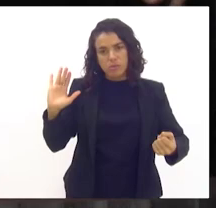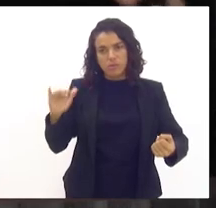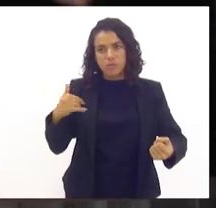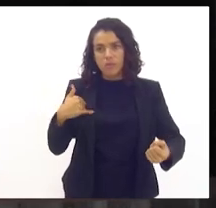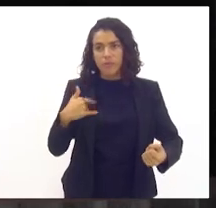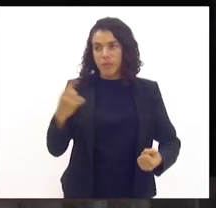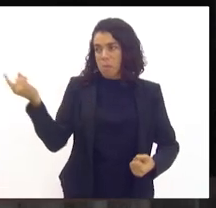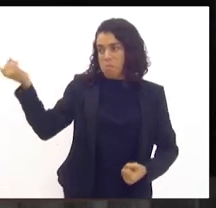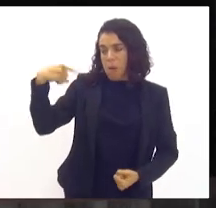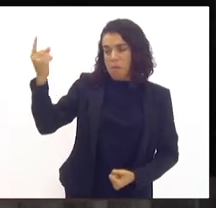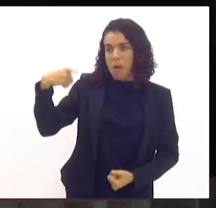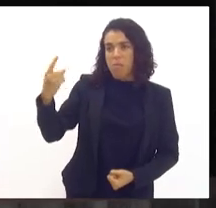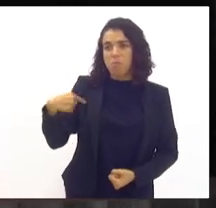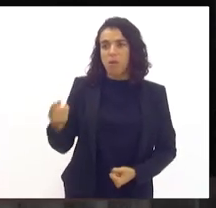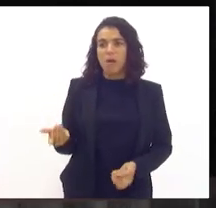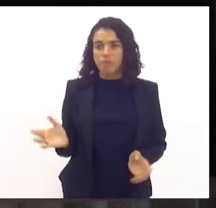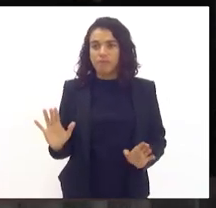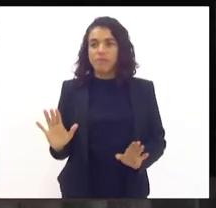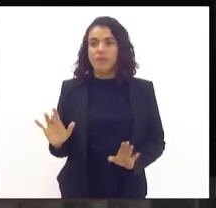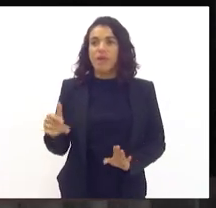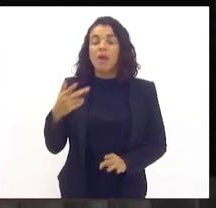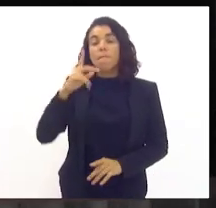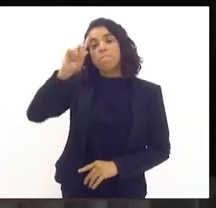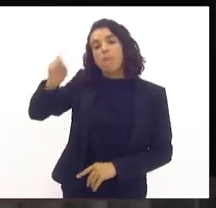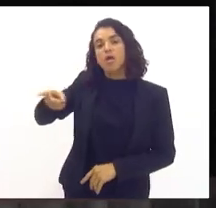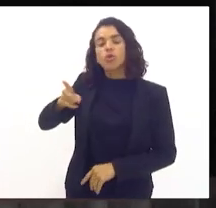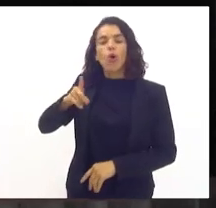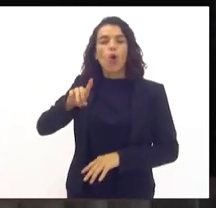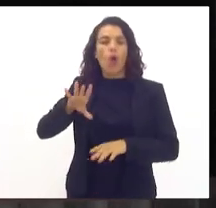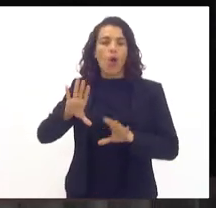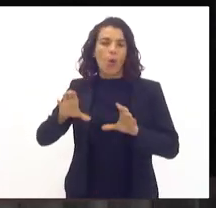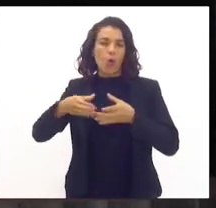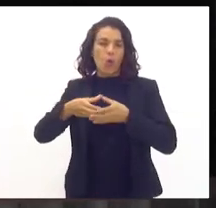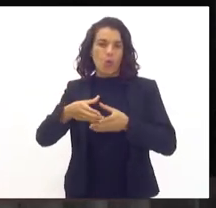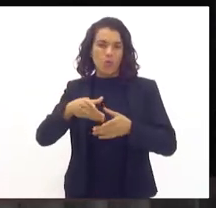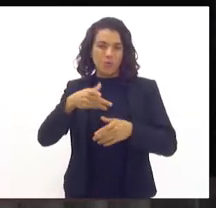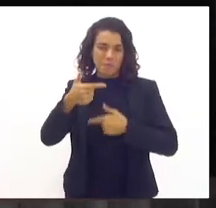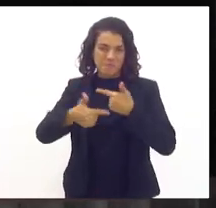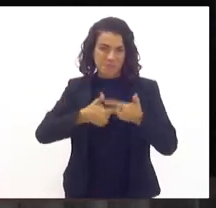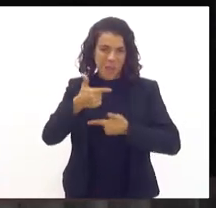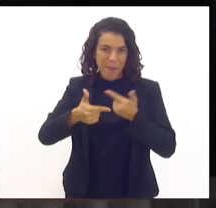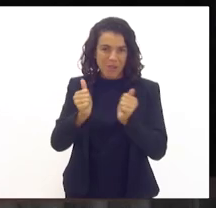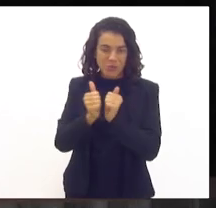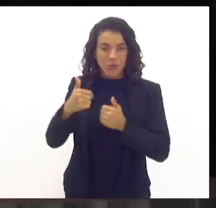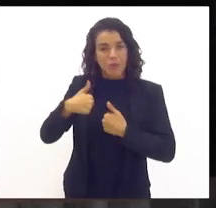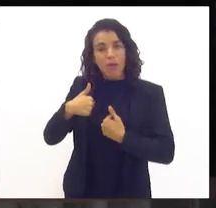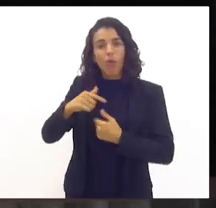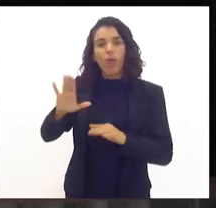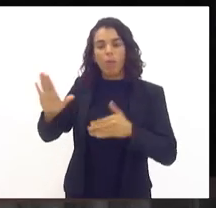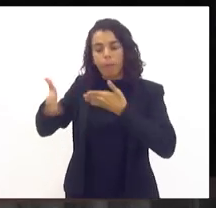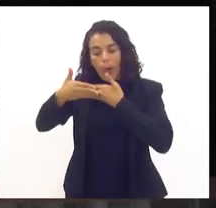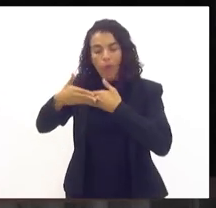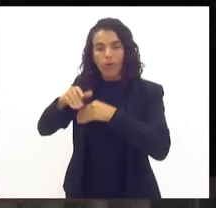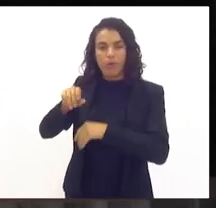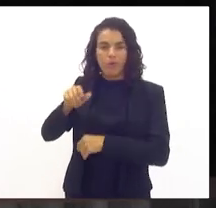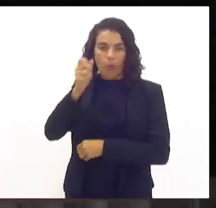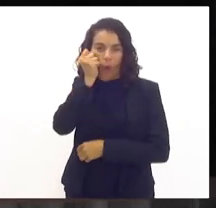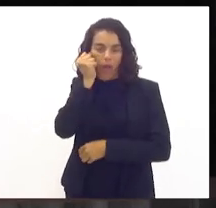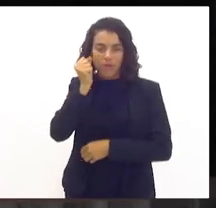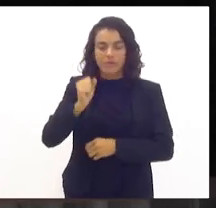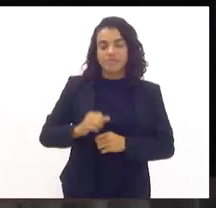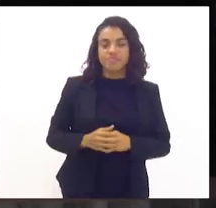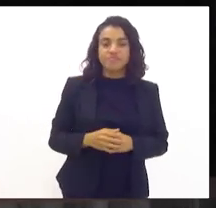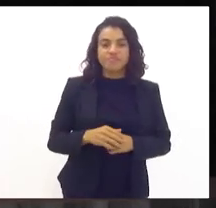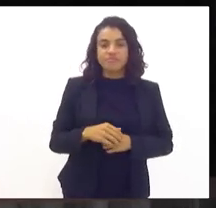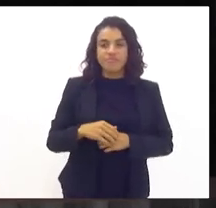Eles deram ordem lá para o pessoal ficar trancado dentro do quarto, dentro da casa, e não falar nada com ninguém. E eu desci